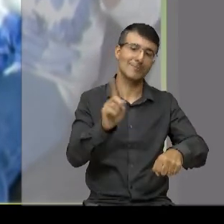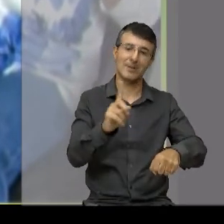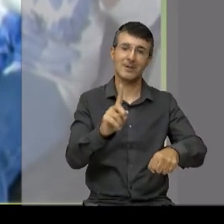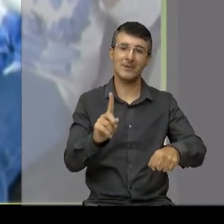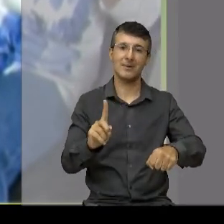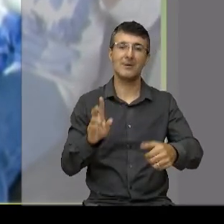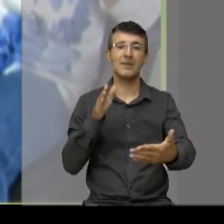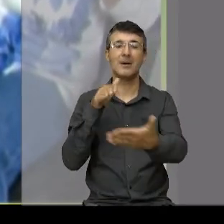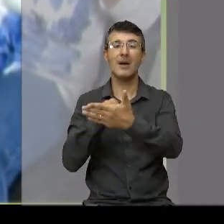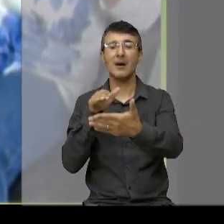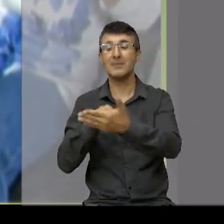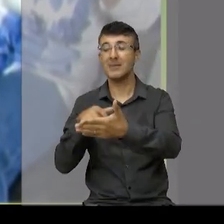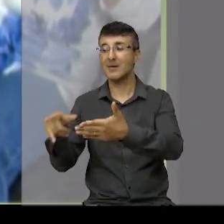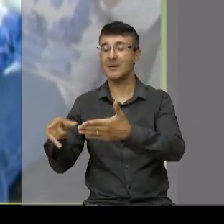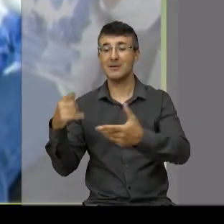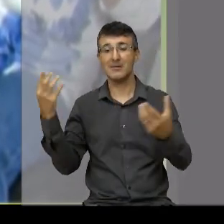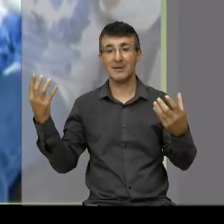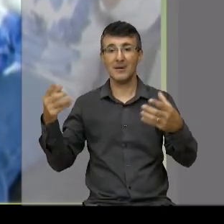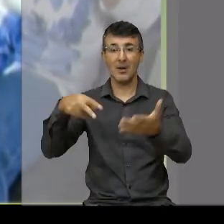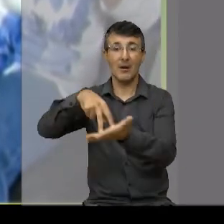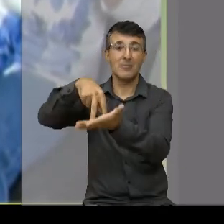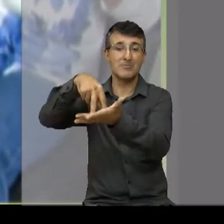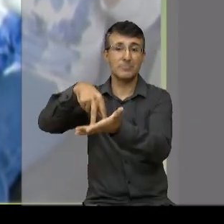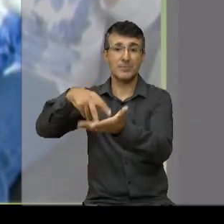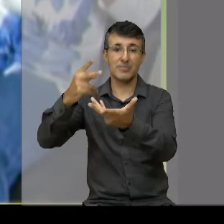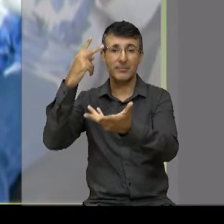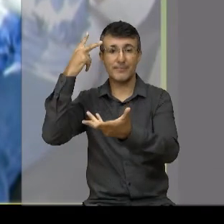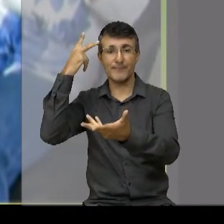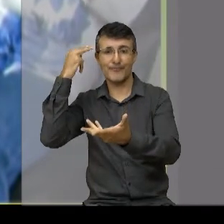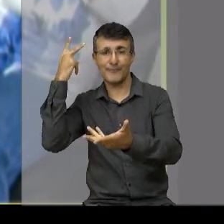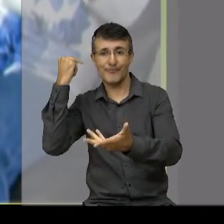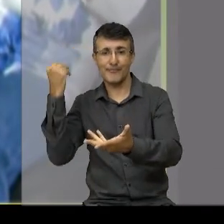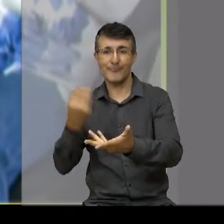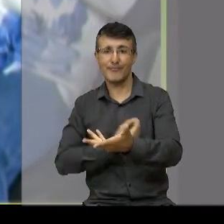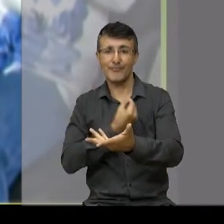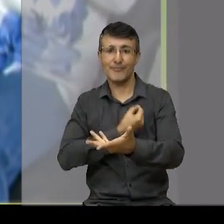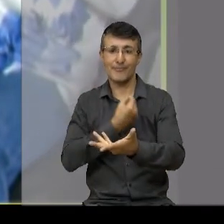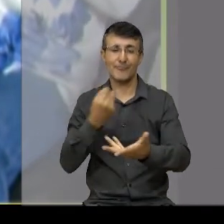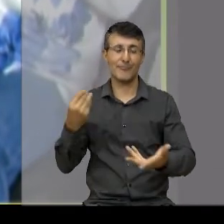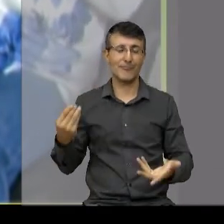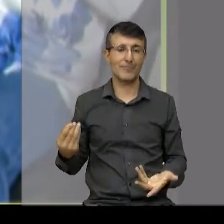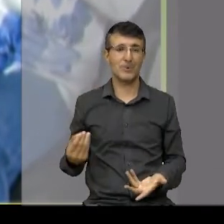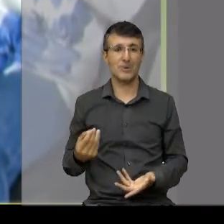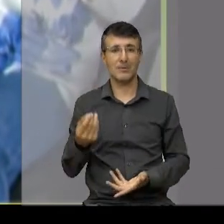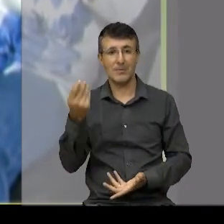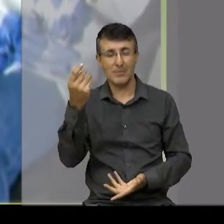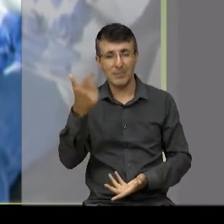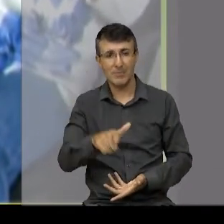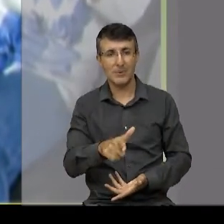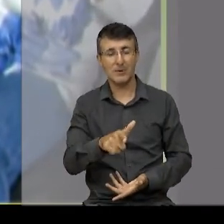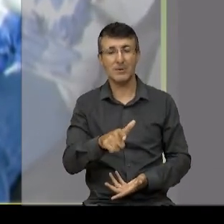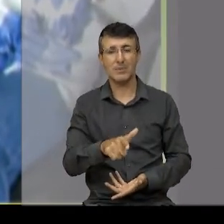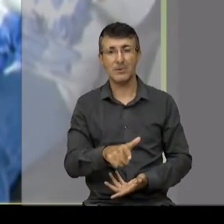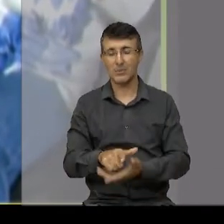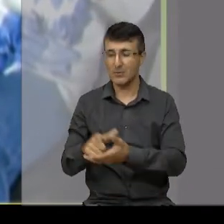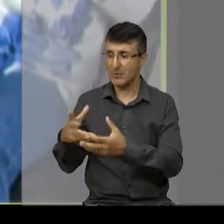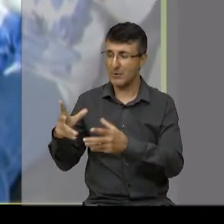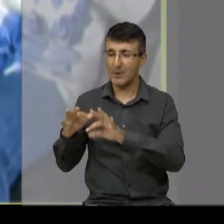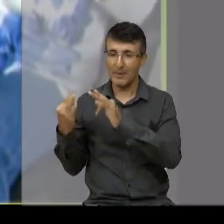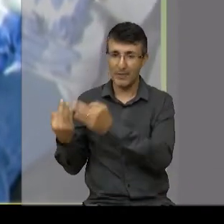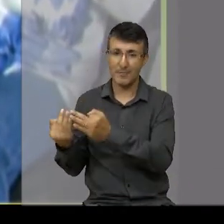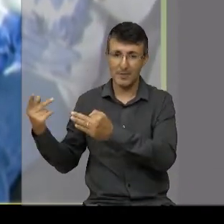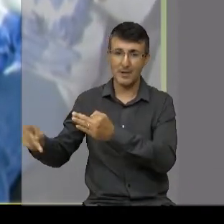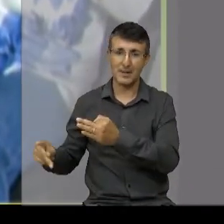estabilizar, ela, os filhos, porque aquele momento é um momento nevrálgico, vai ter um monte de coisa ali, mas a coisa